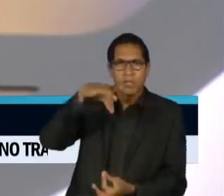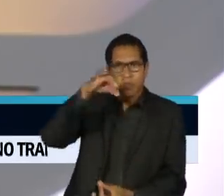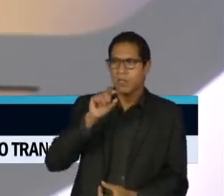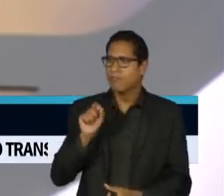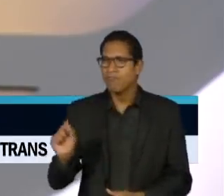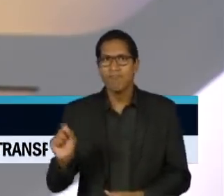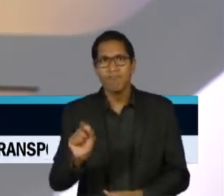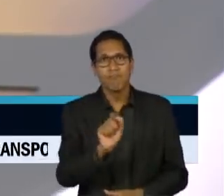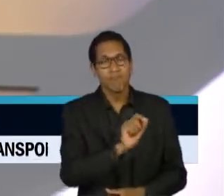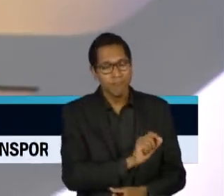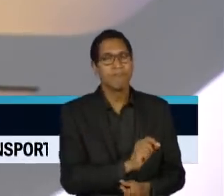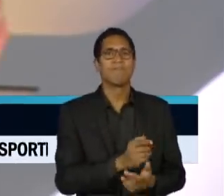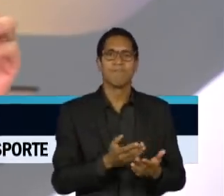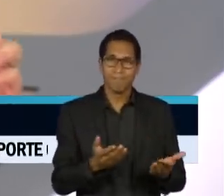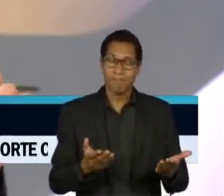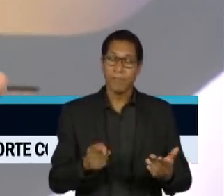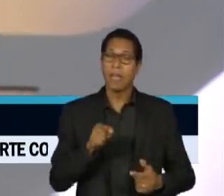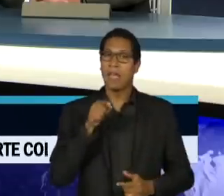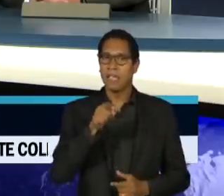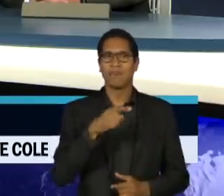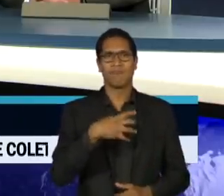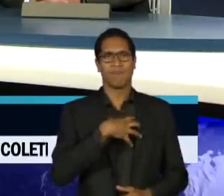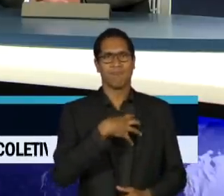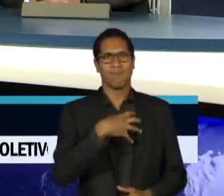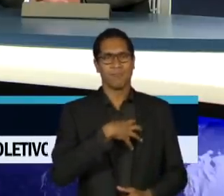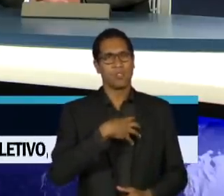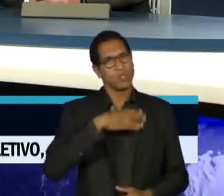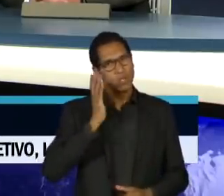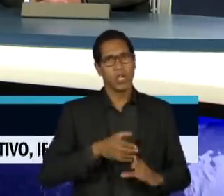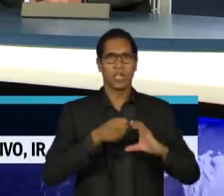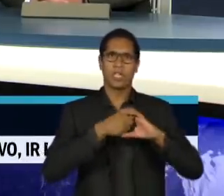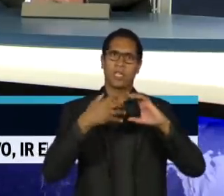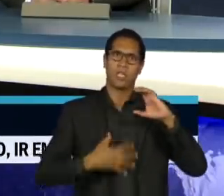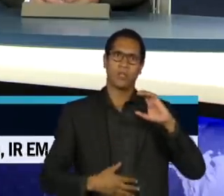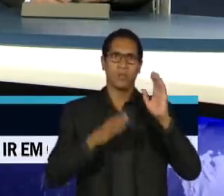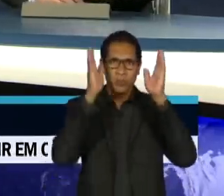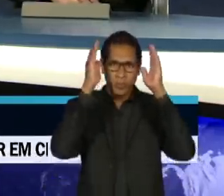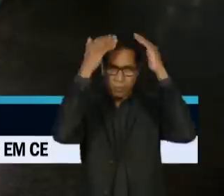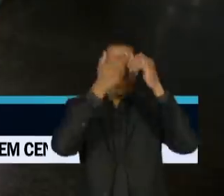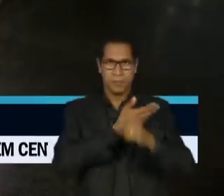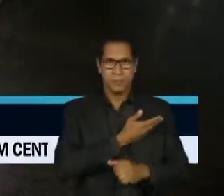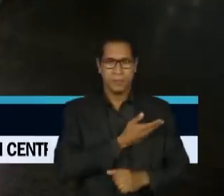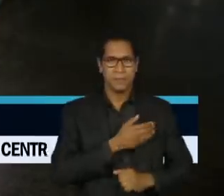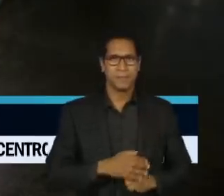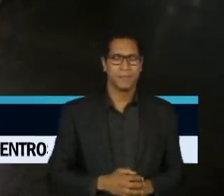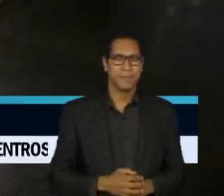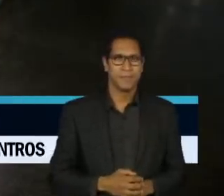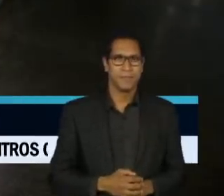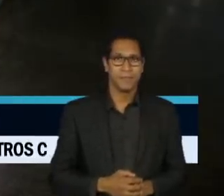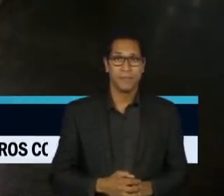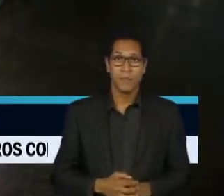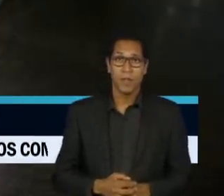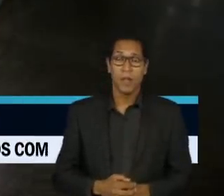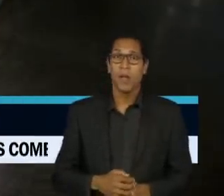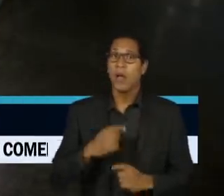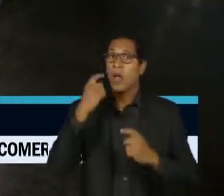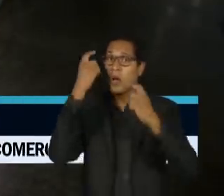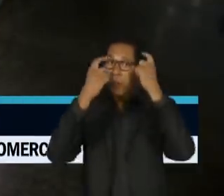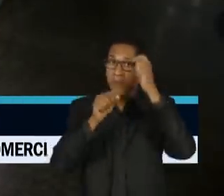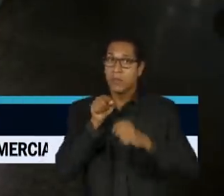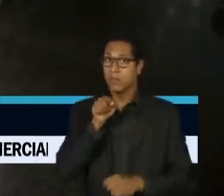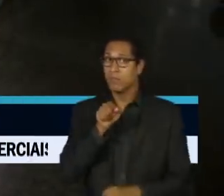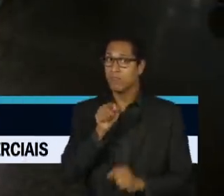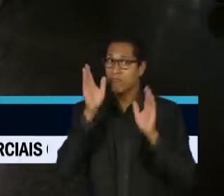liberais, que eu acho que é um traço característico dele. Átila, uma preocupação que o Papa Francisco tem